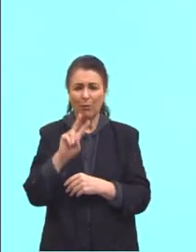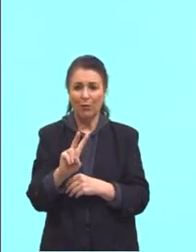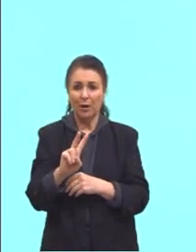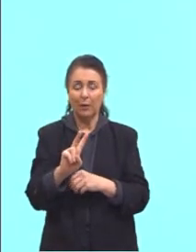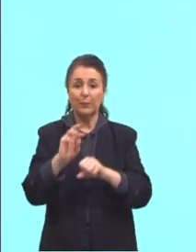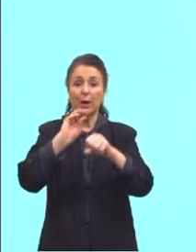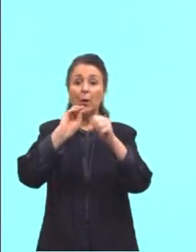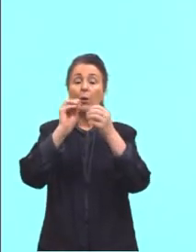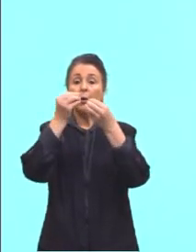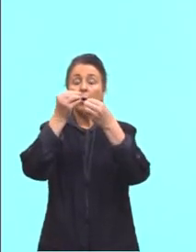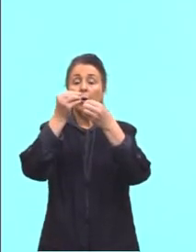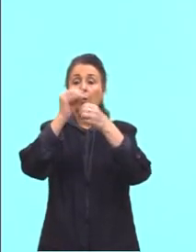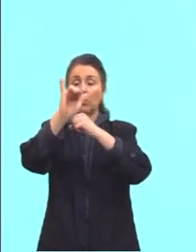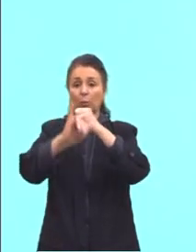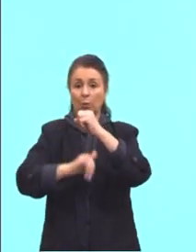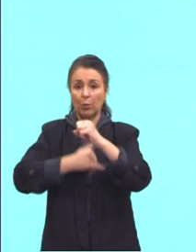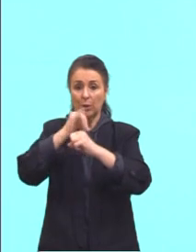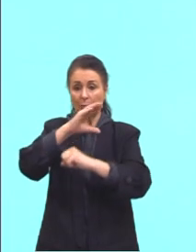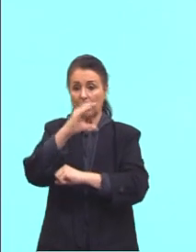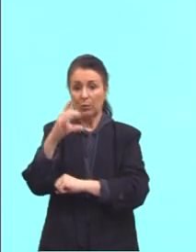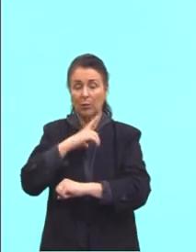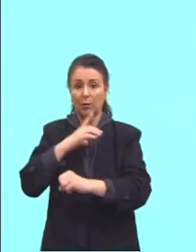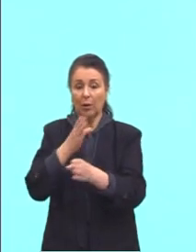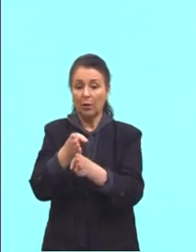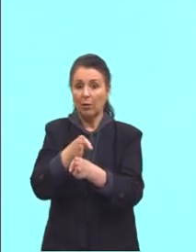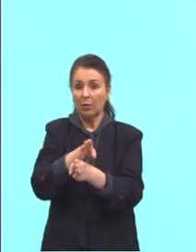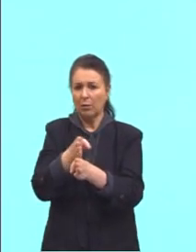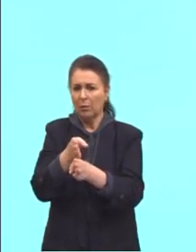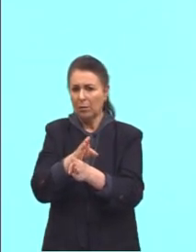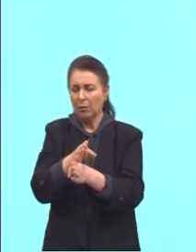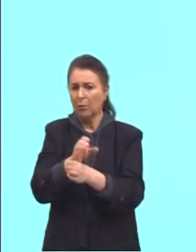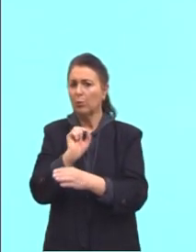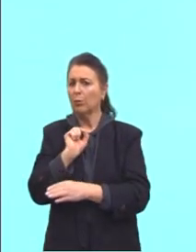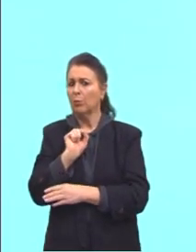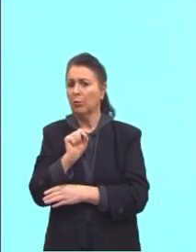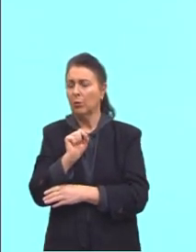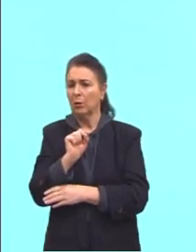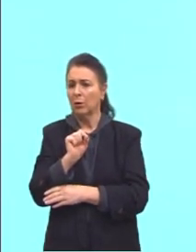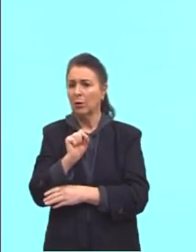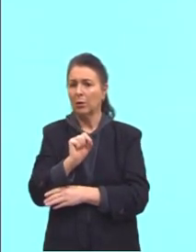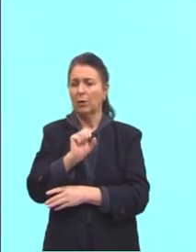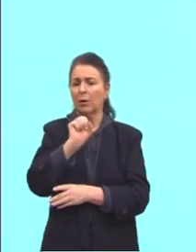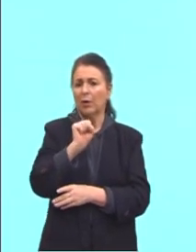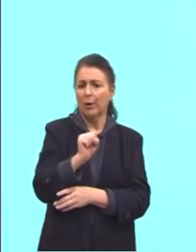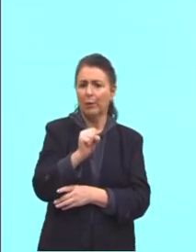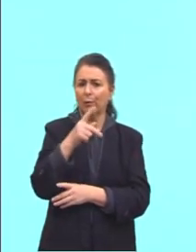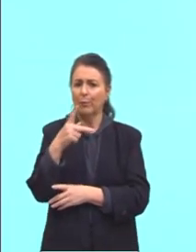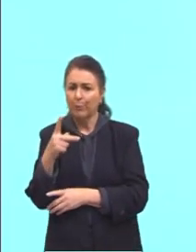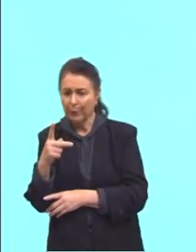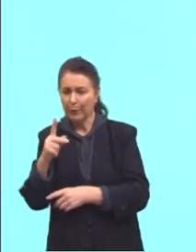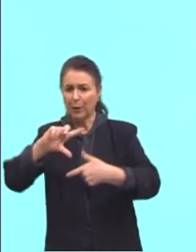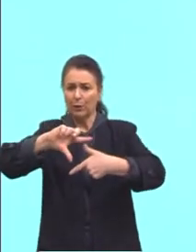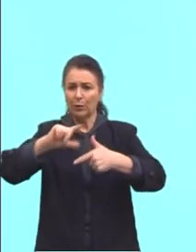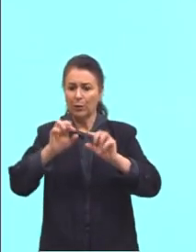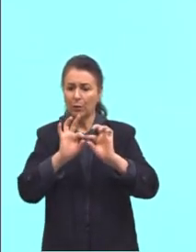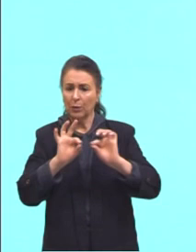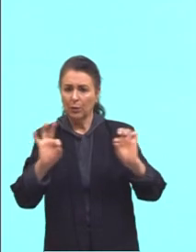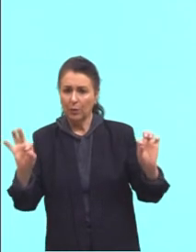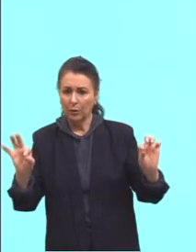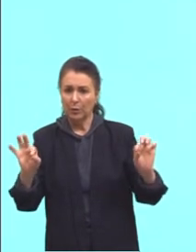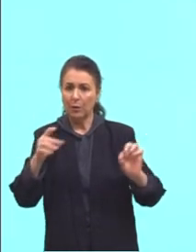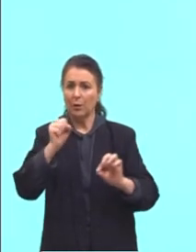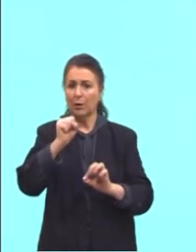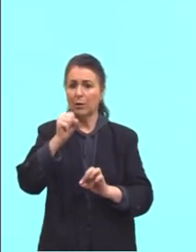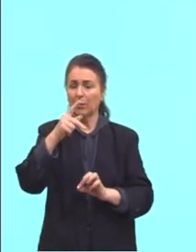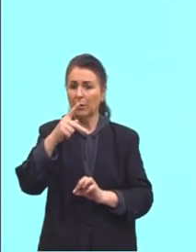os átomos de carbono possuem e hibridação de E aí Traz SP geometria linear SP2